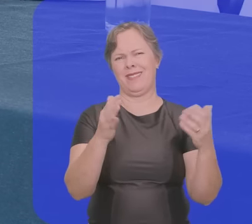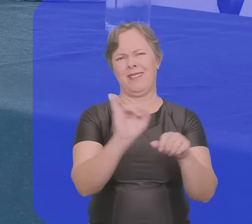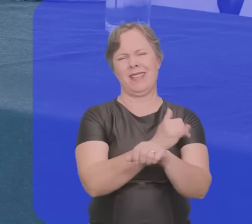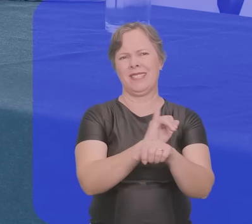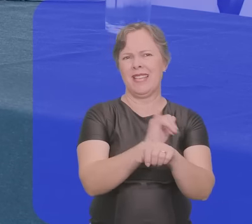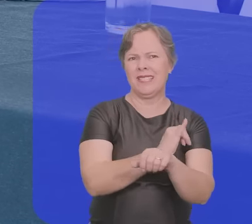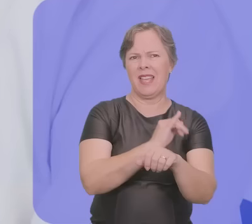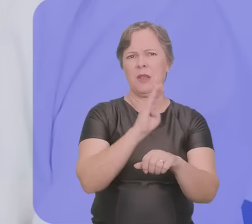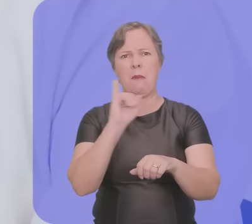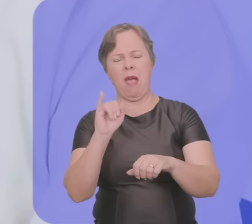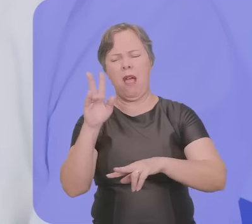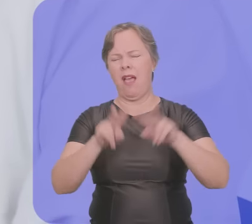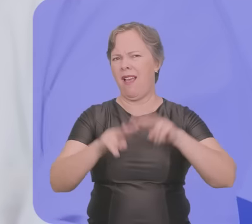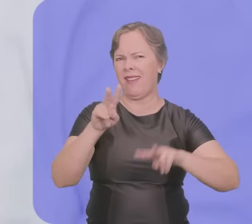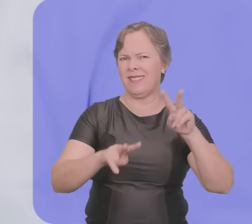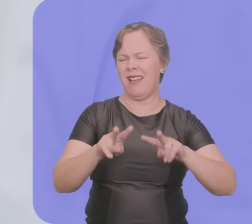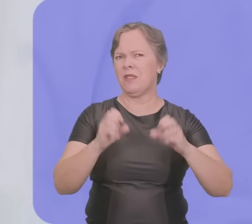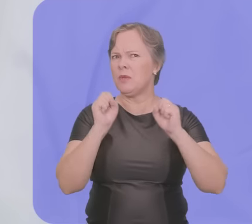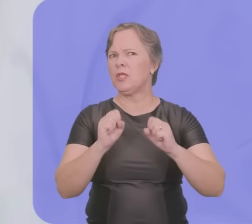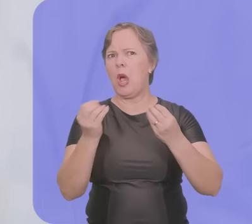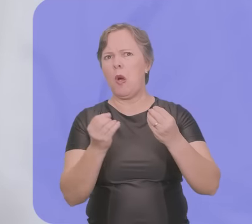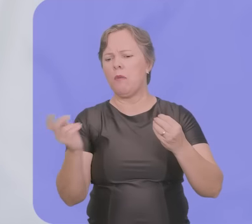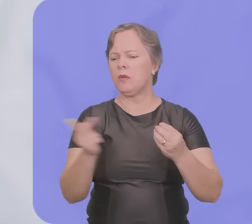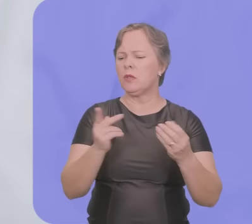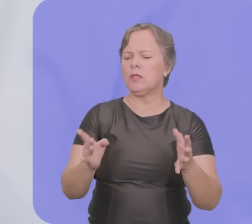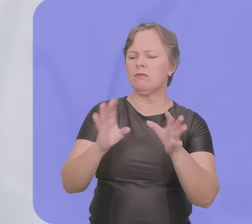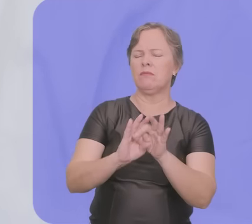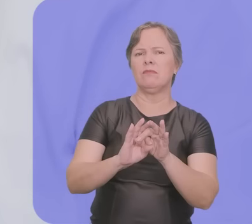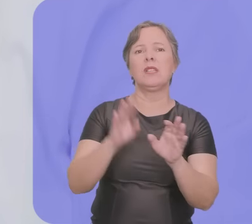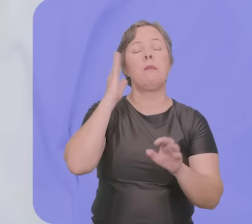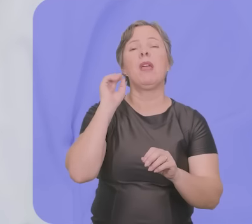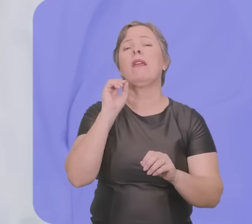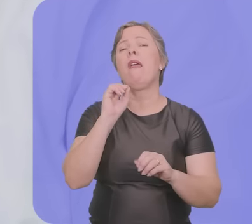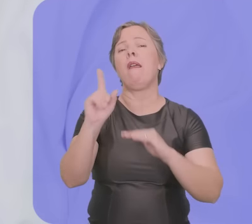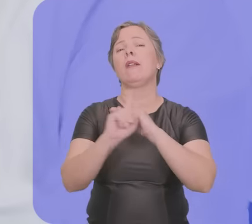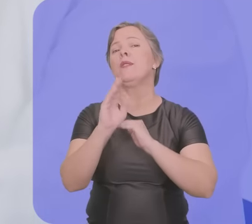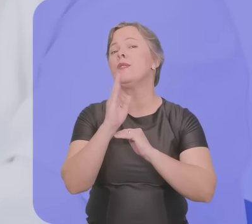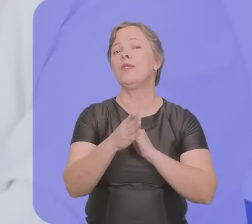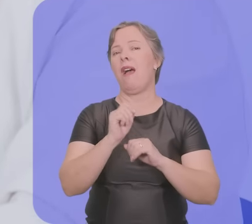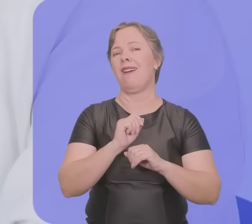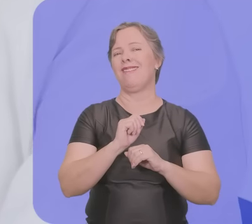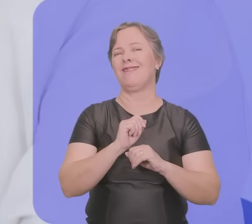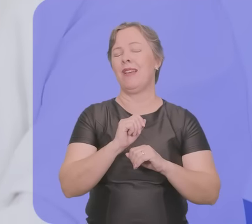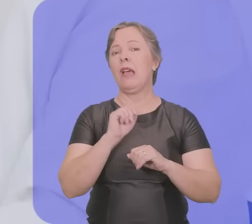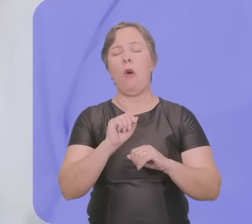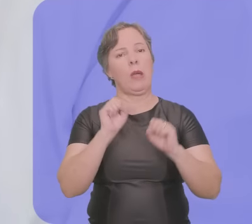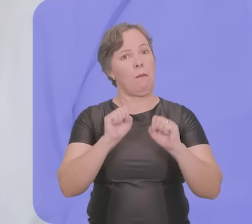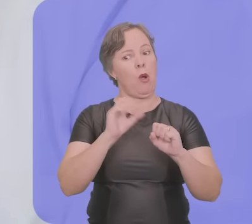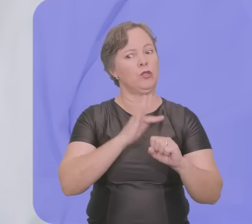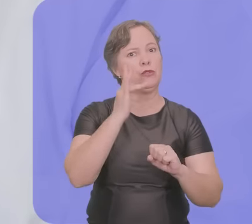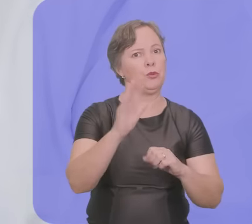BI, de análise de dados, eles poderiam muito bem filtrar quem já é cliente, quem é um potencial cliente,